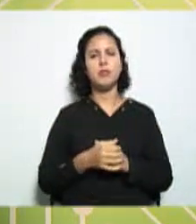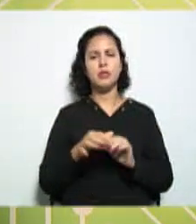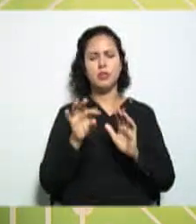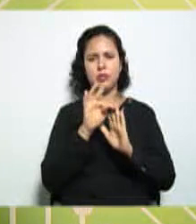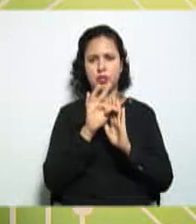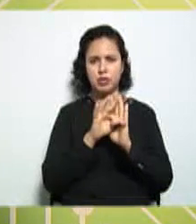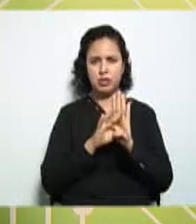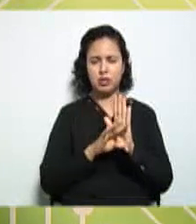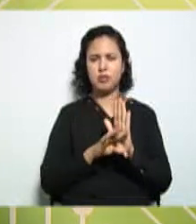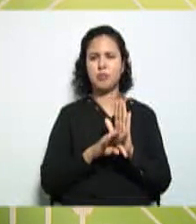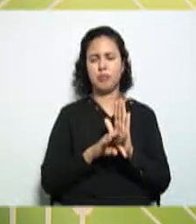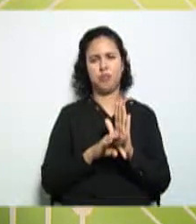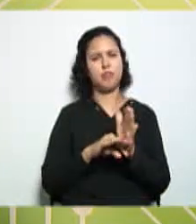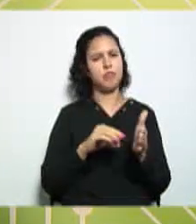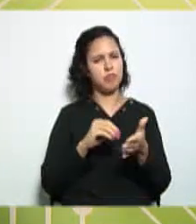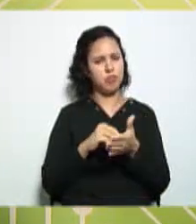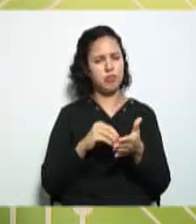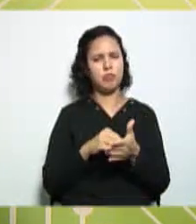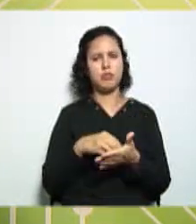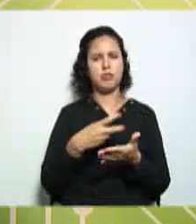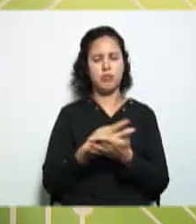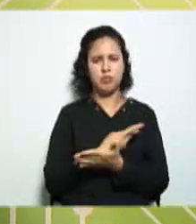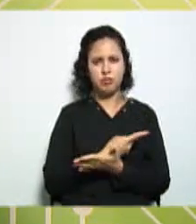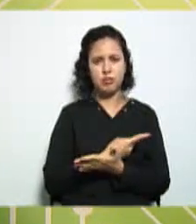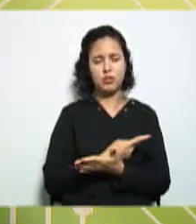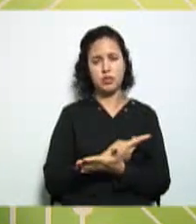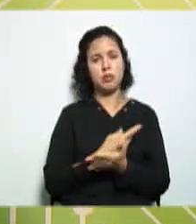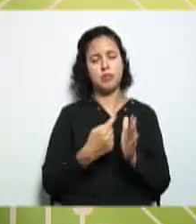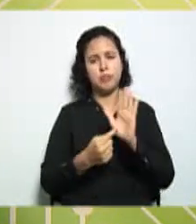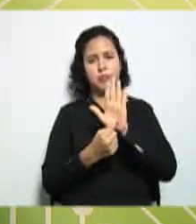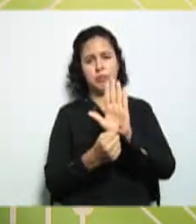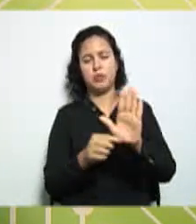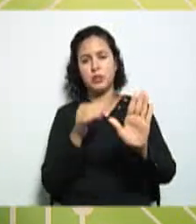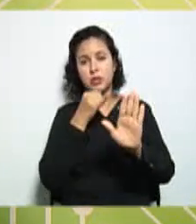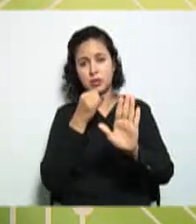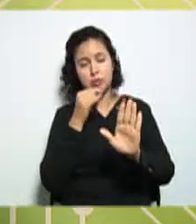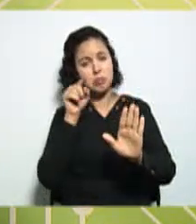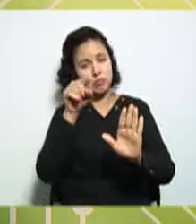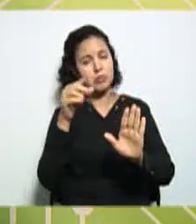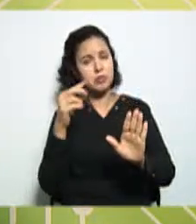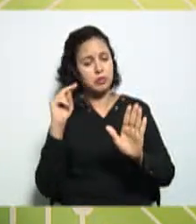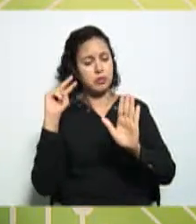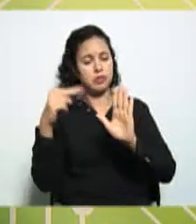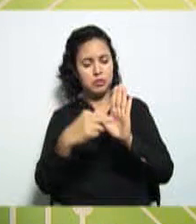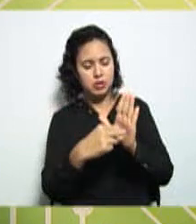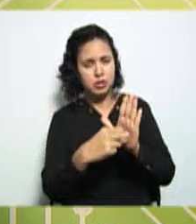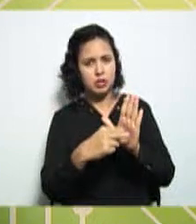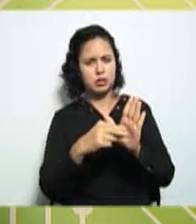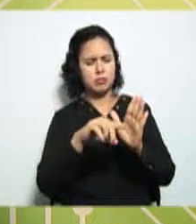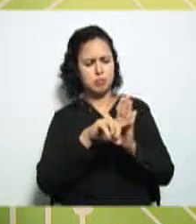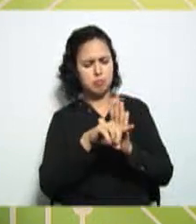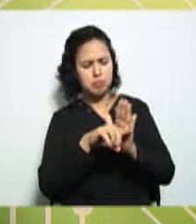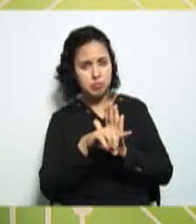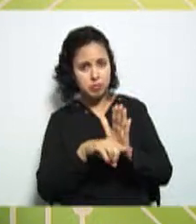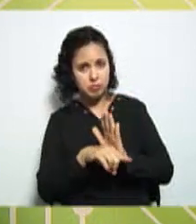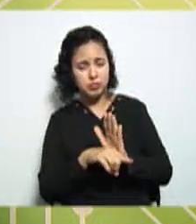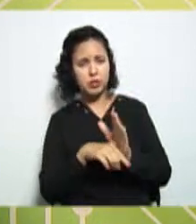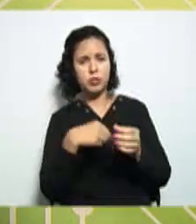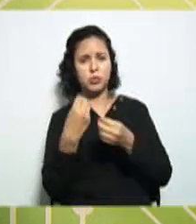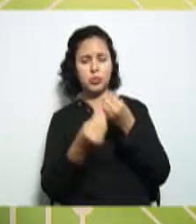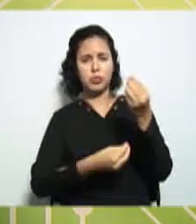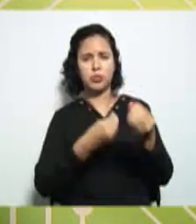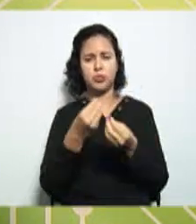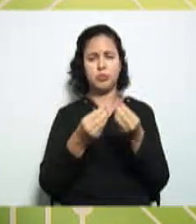tem algumas falhas. E nós colocamos esse exemplo para você ver, né? Para você poder verificar